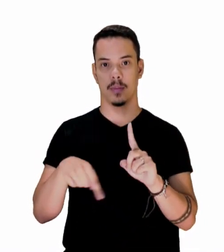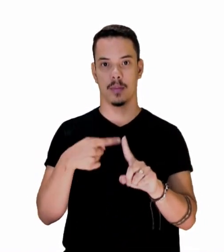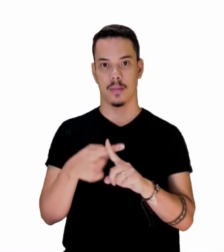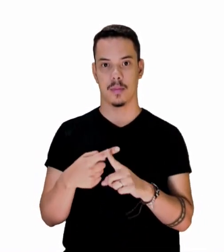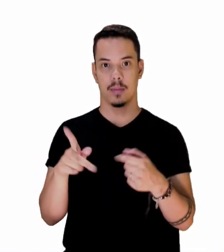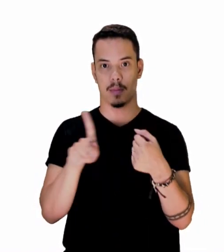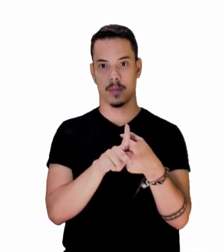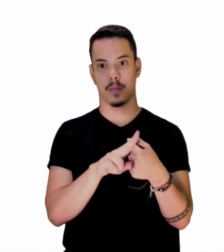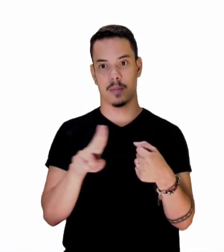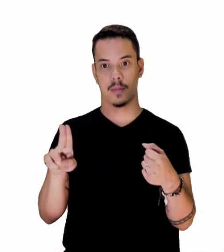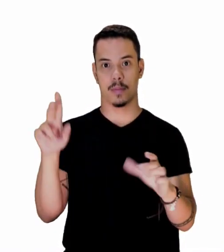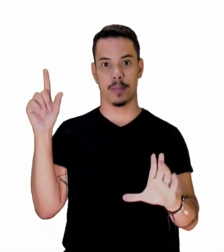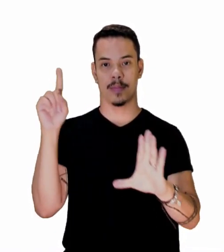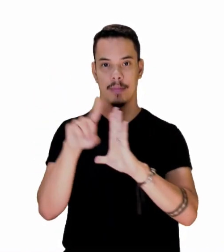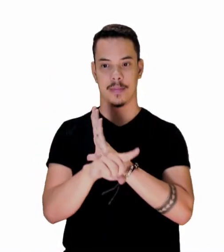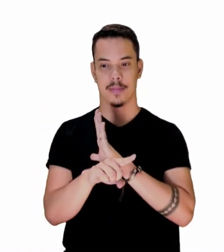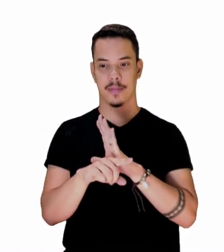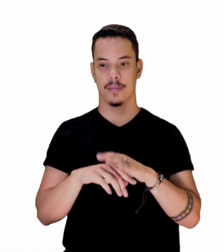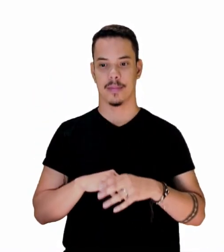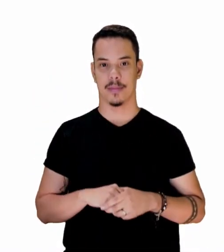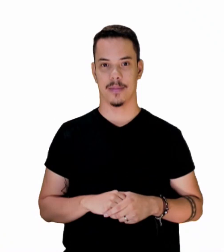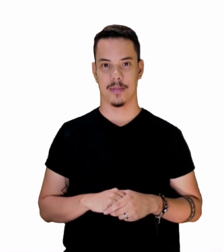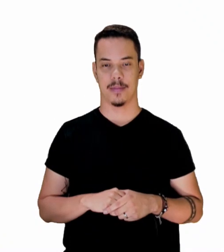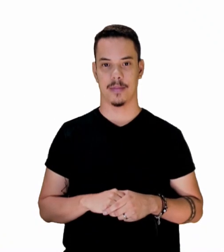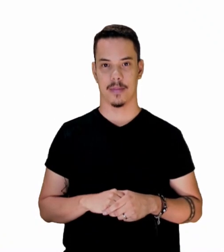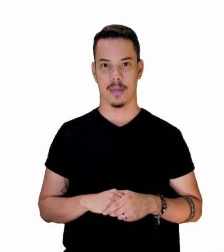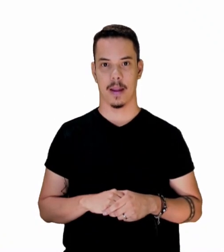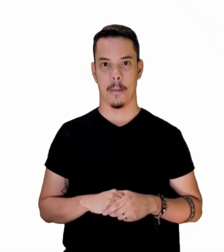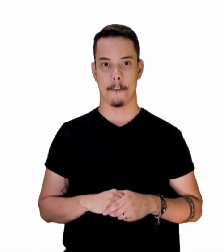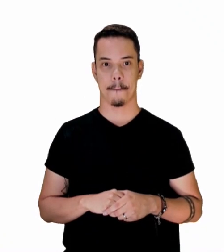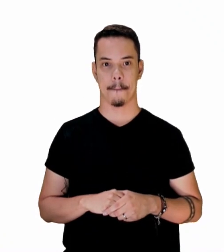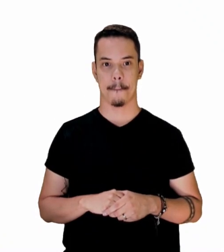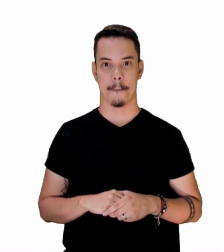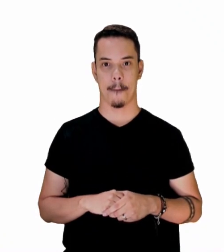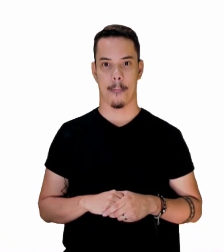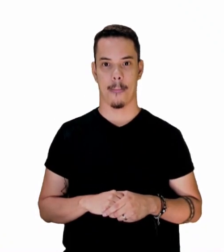interrogativo. Belezinha? Muito bem.